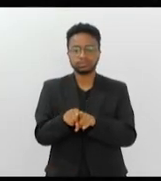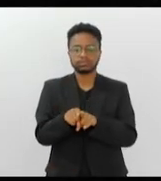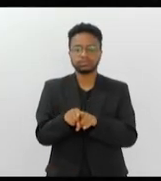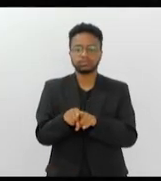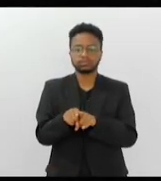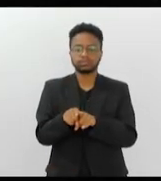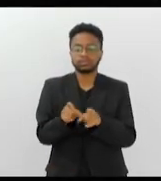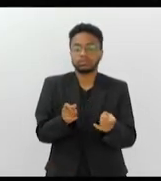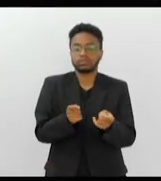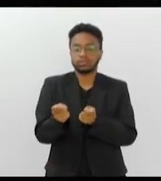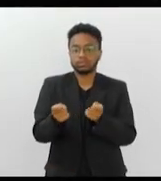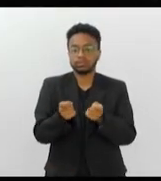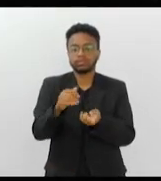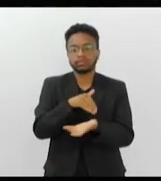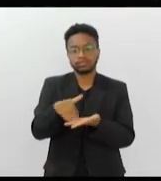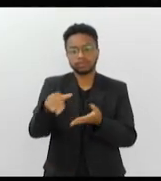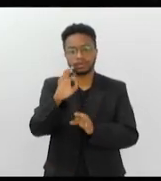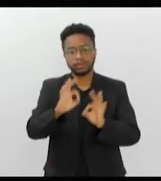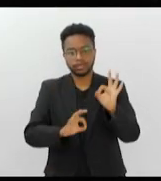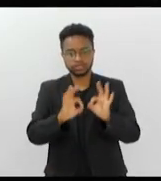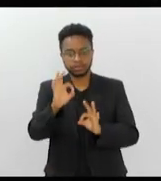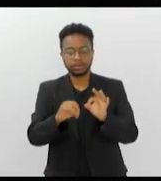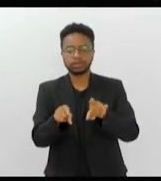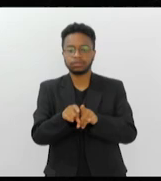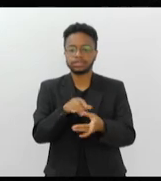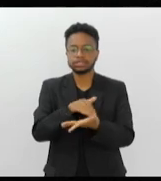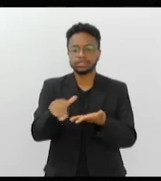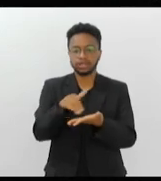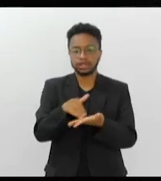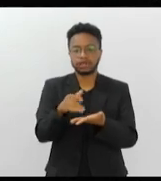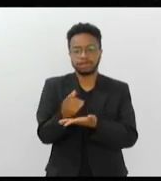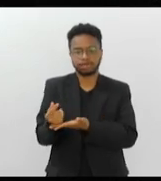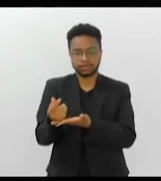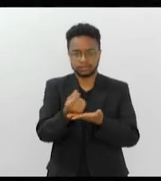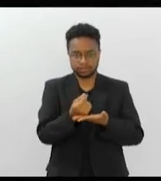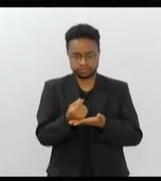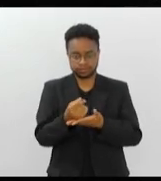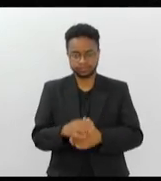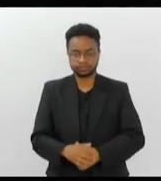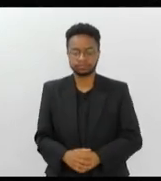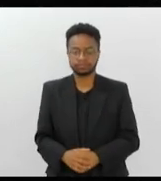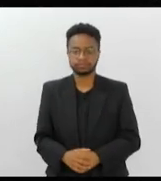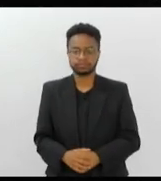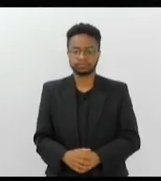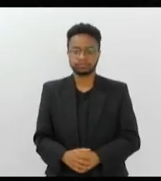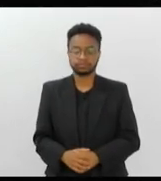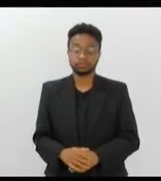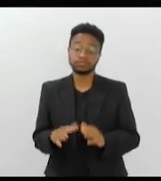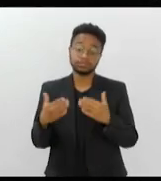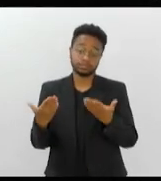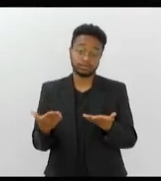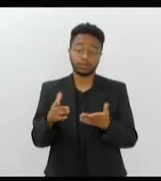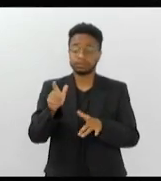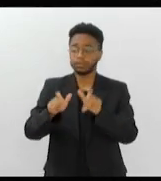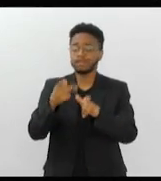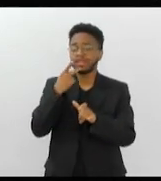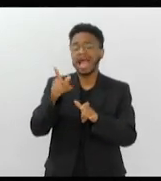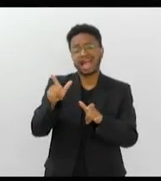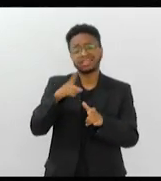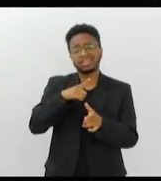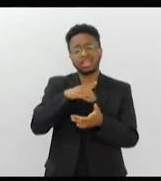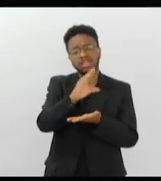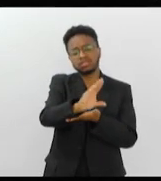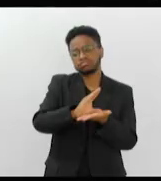ao controle da Secretaria de Planejamento e a Secretaria de Fazenda. E aí vão dizer, mas isso vai ter desvio